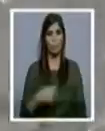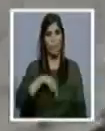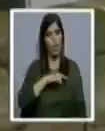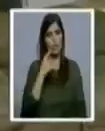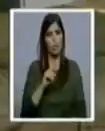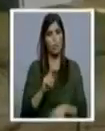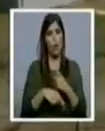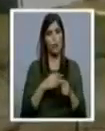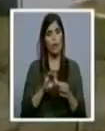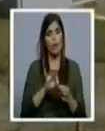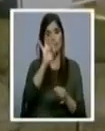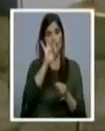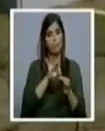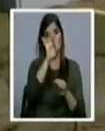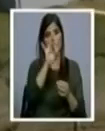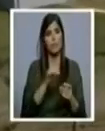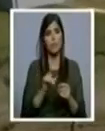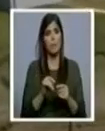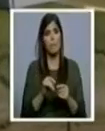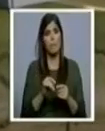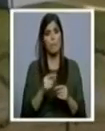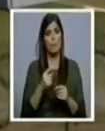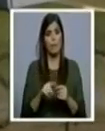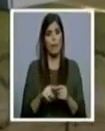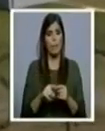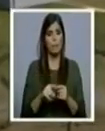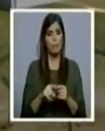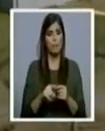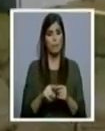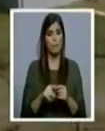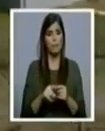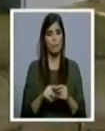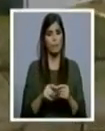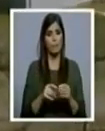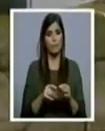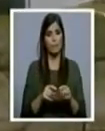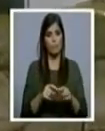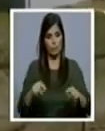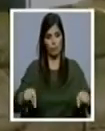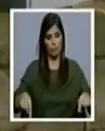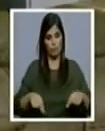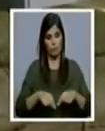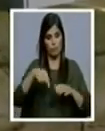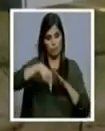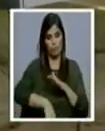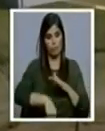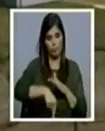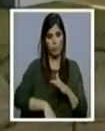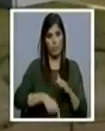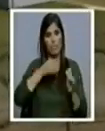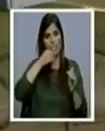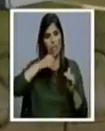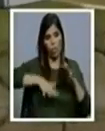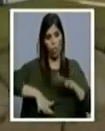Usamos outra medição onde usamos um mosaico que está enterrado no sedimento e nós